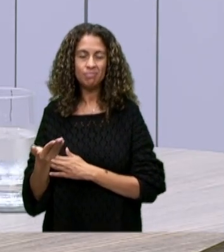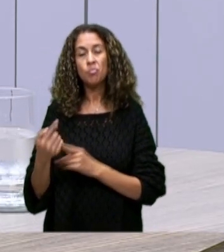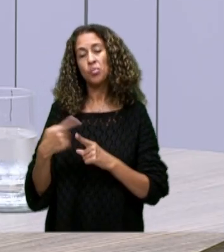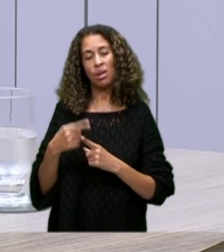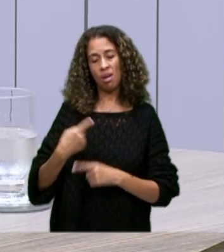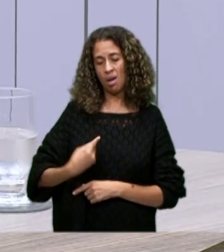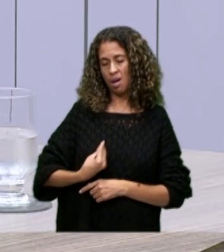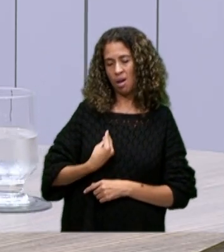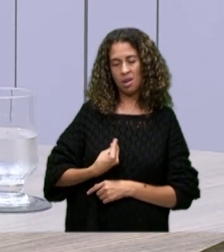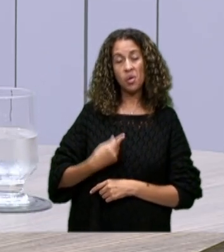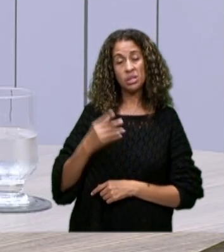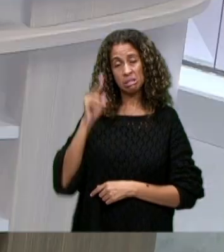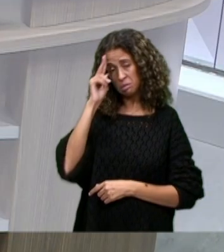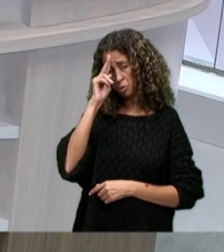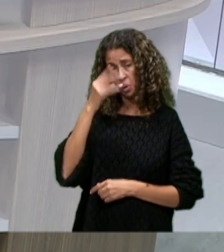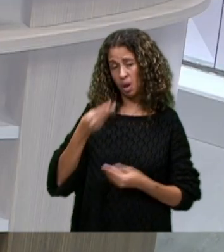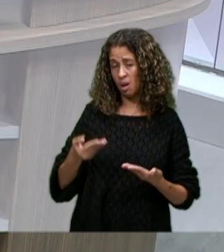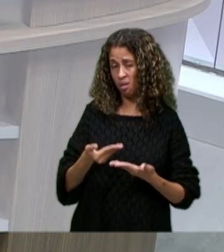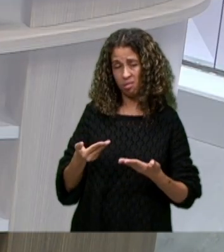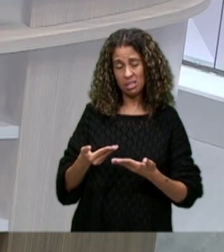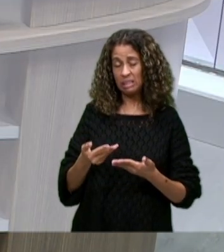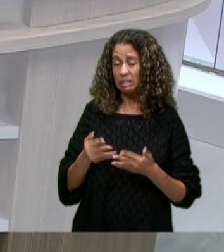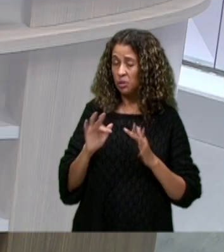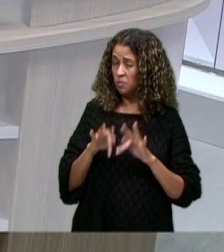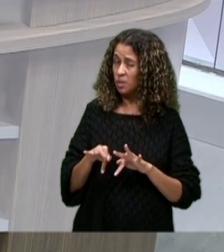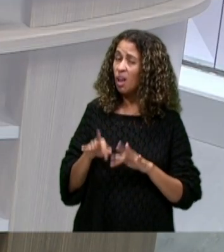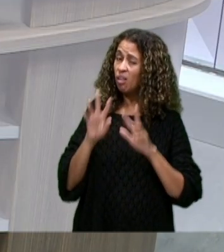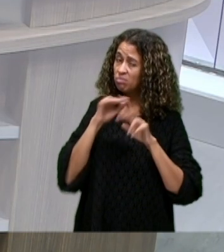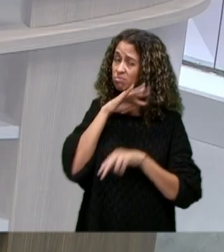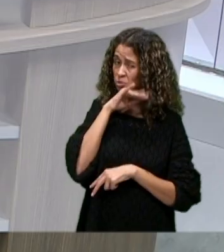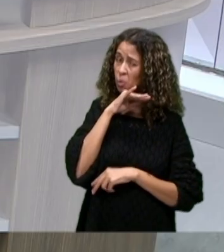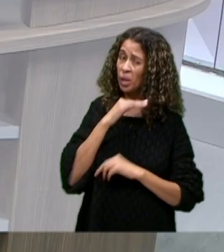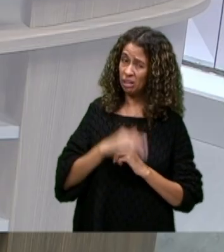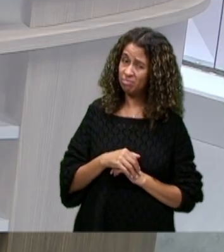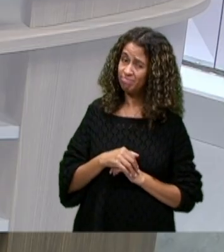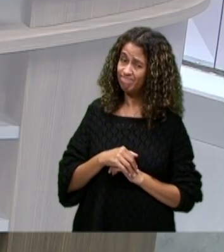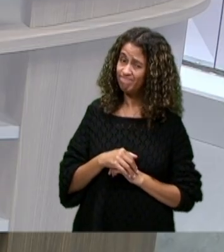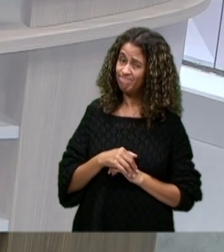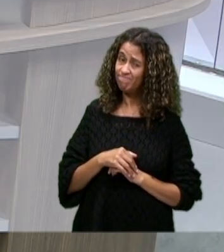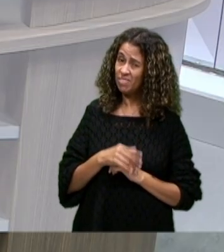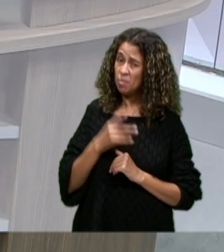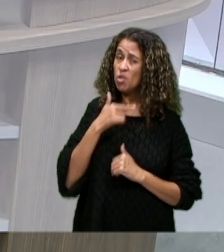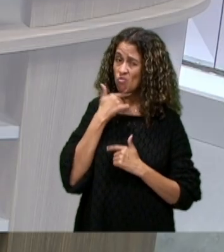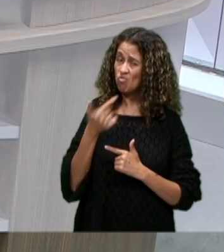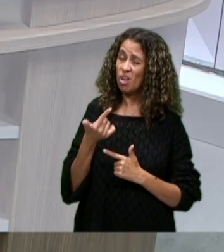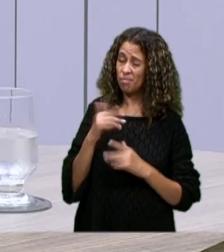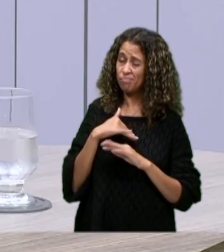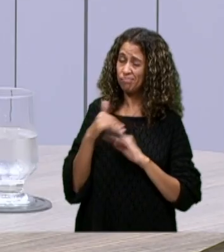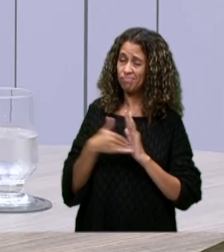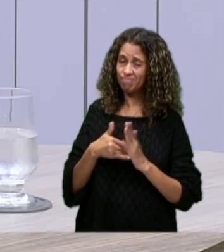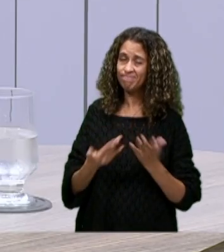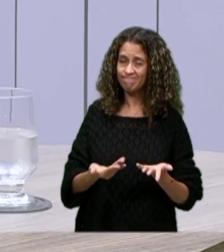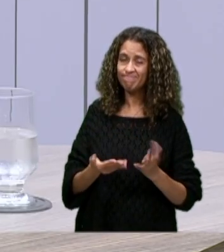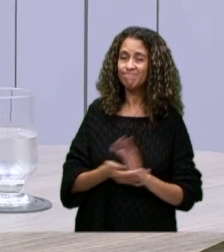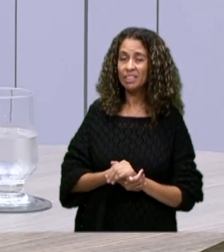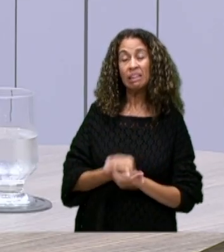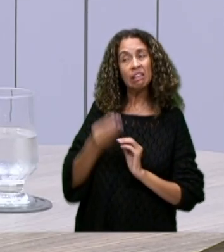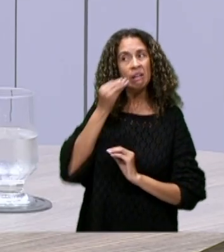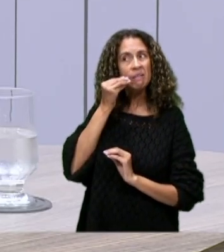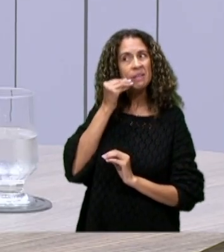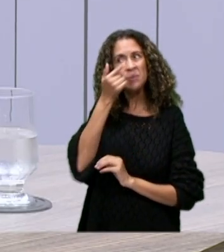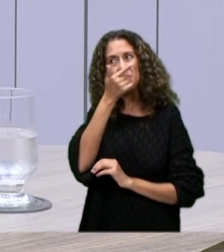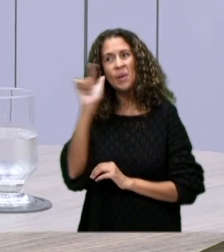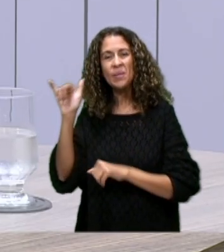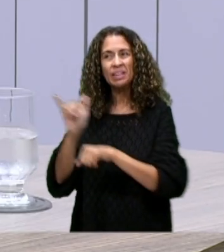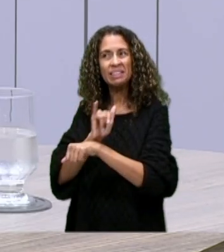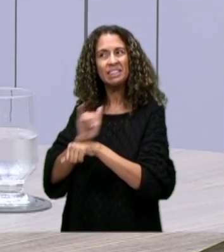ela não tem um final muito bom, né? Ela está apresentando um final meio xarope para todo mundo. Então, eu tento apresentar, dá